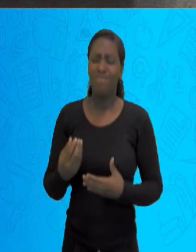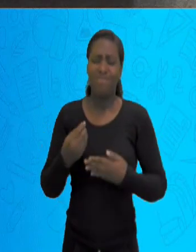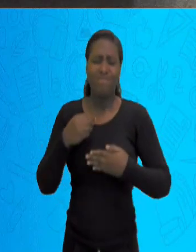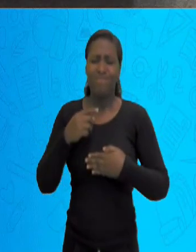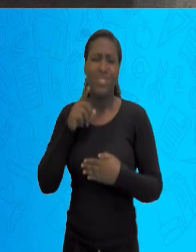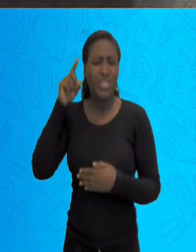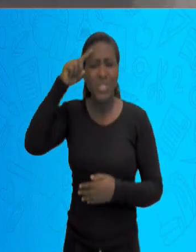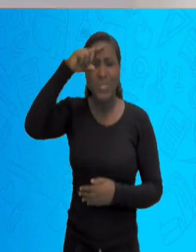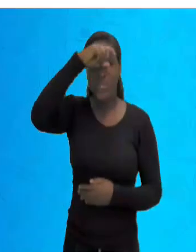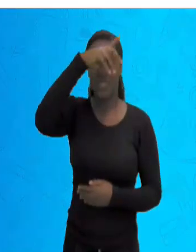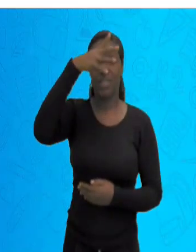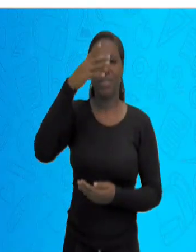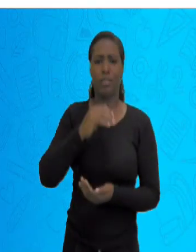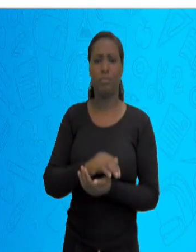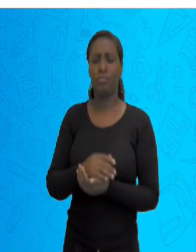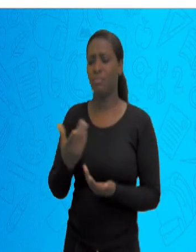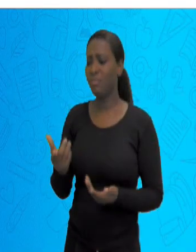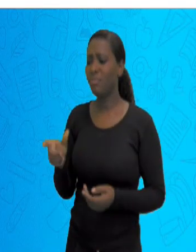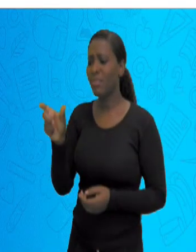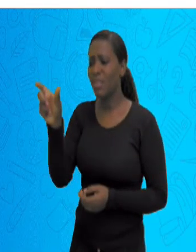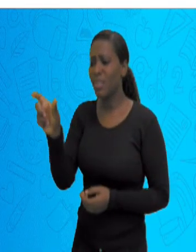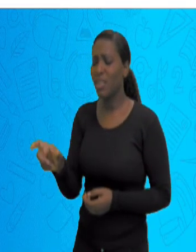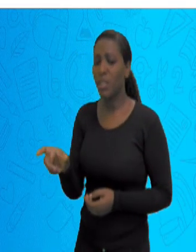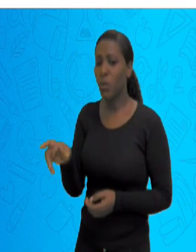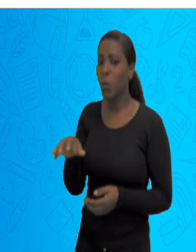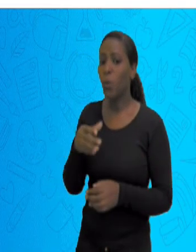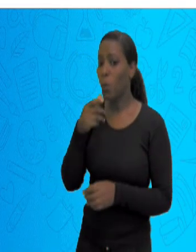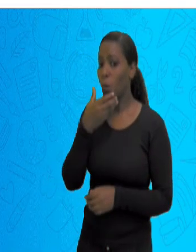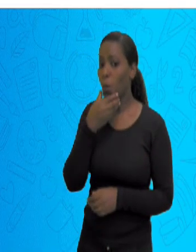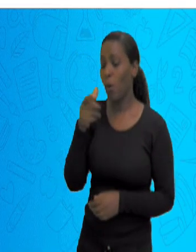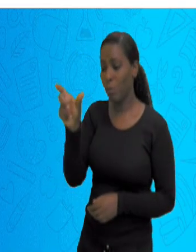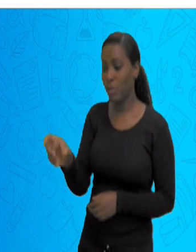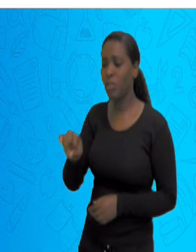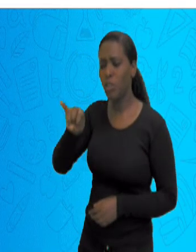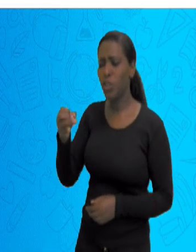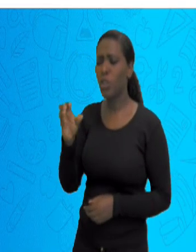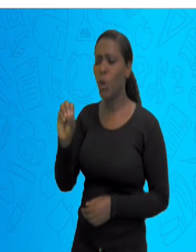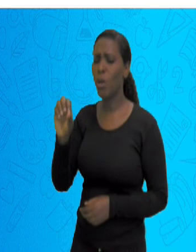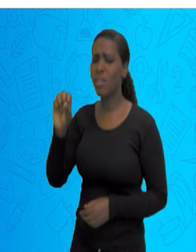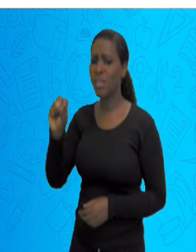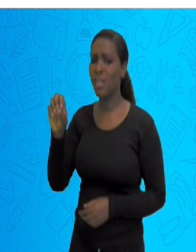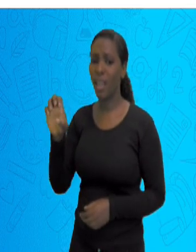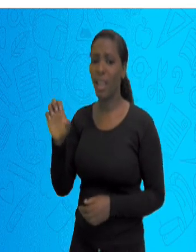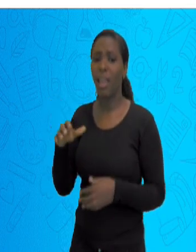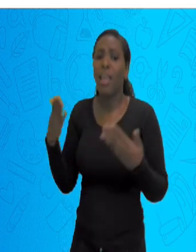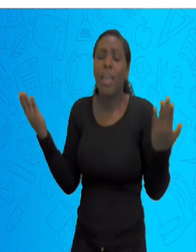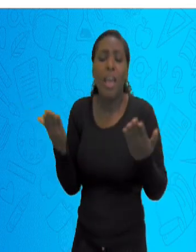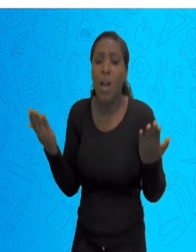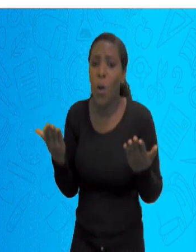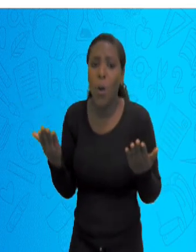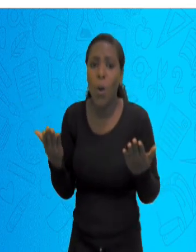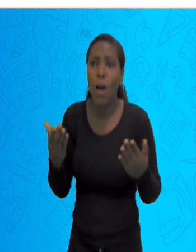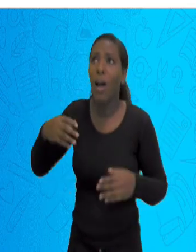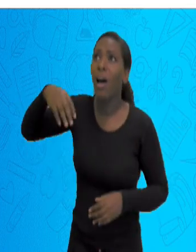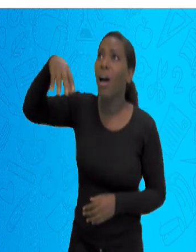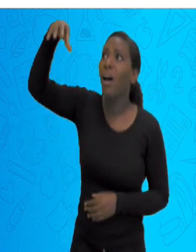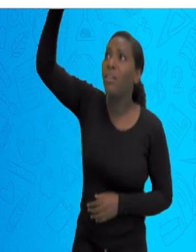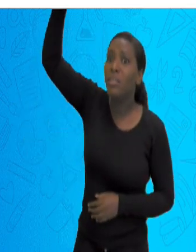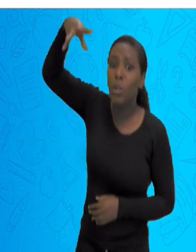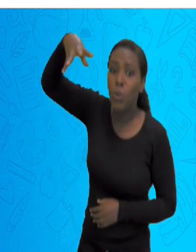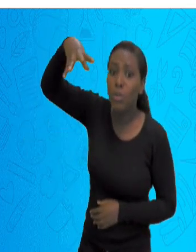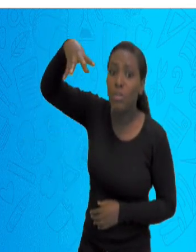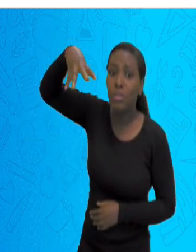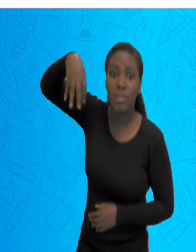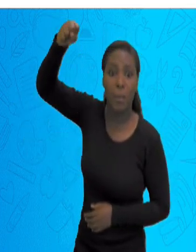A festa acabou, a luz apagou, o povo sumiu, a noite